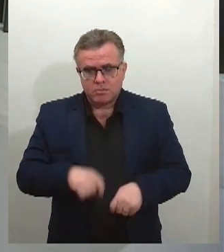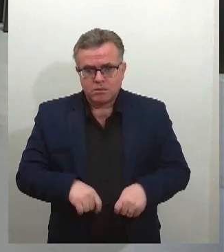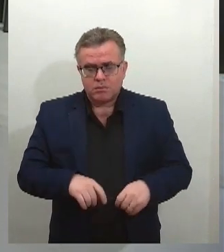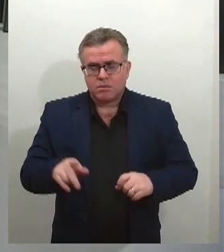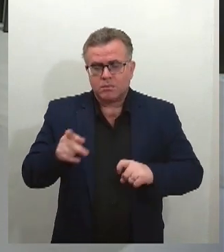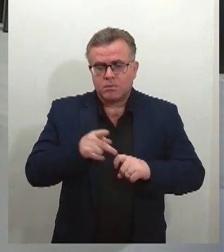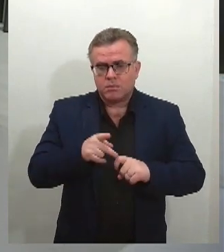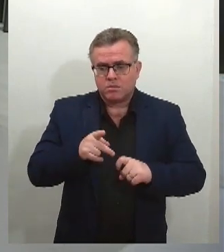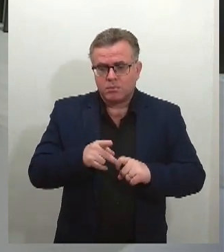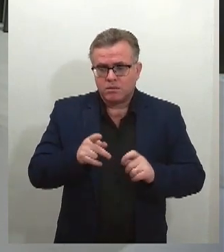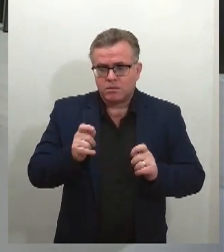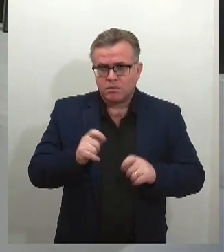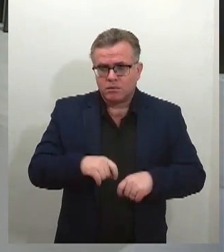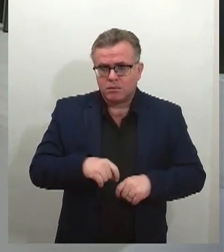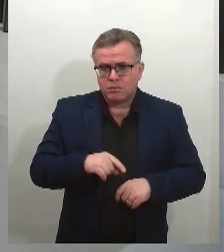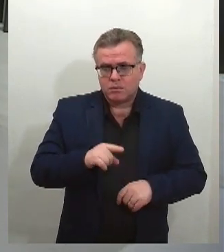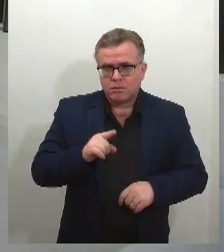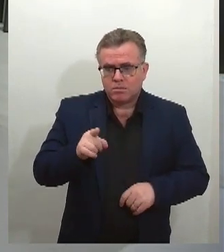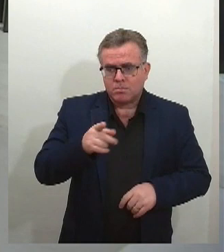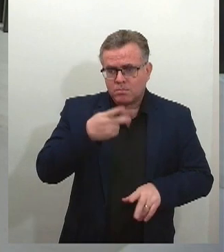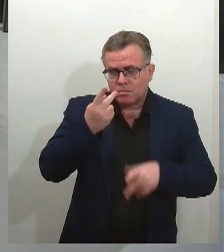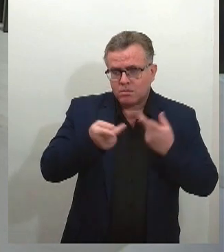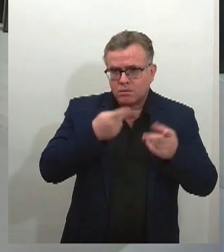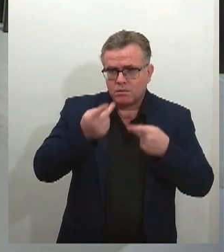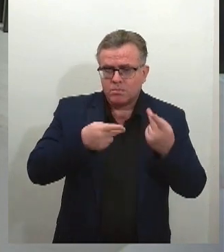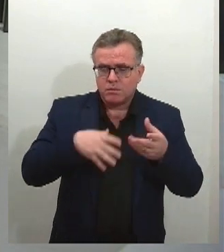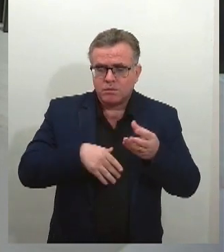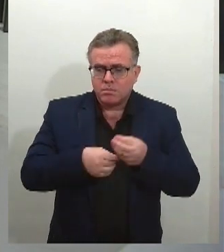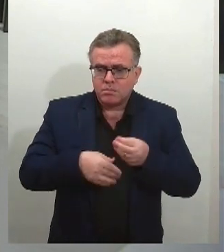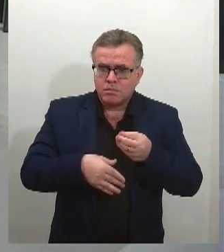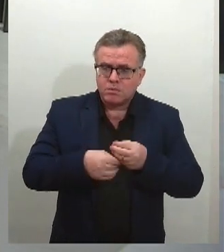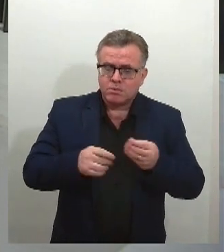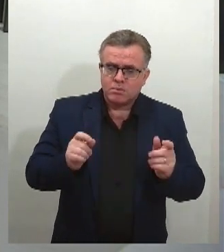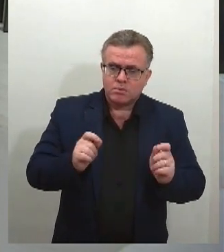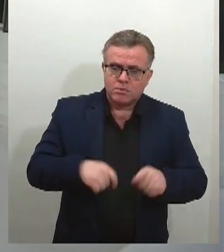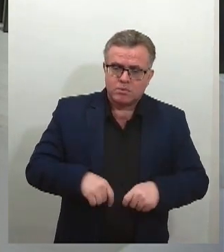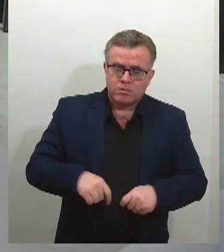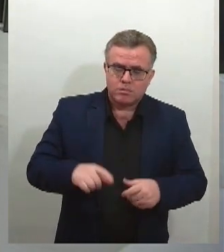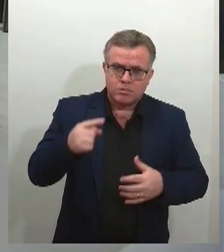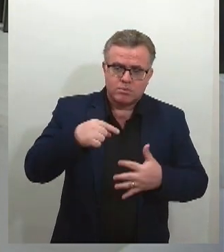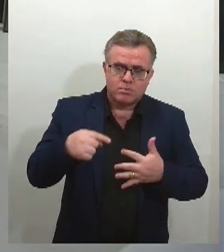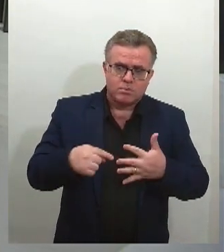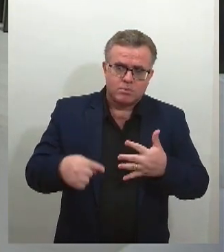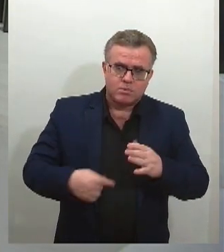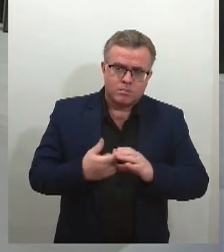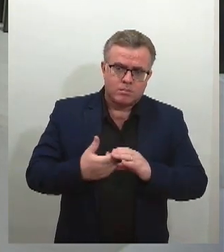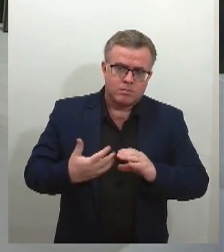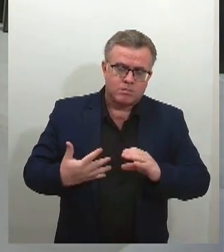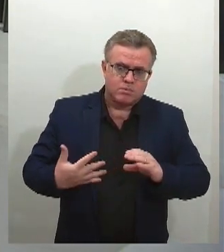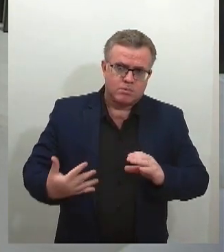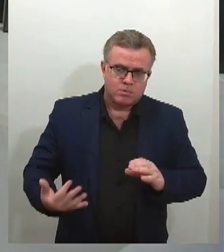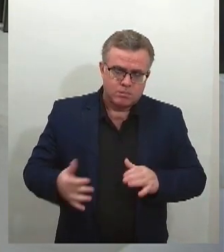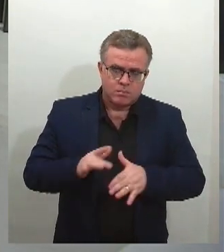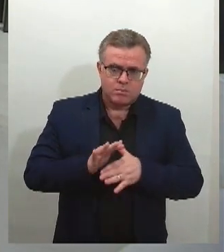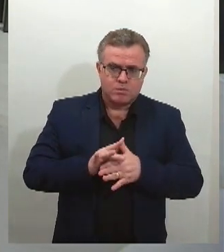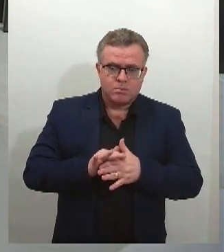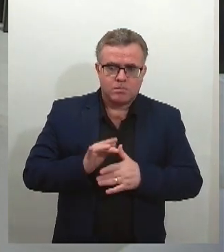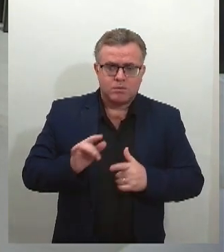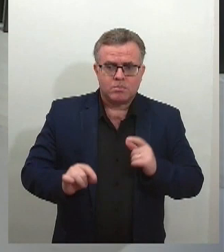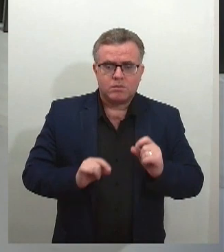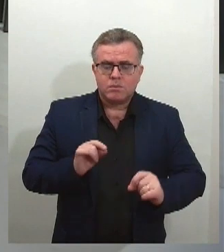queria que você comentasse com a gente a respeito dos sintomas, né? Existem alguns sintomas que são